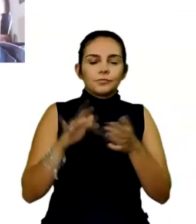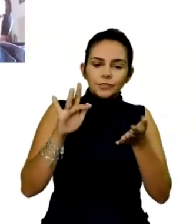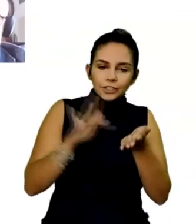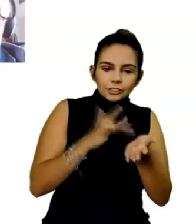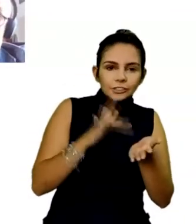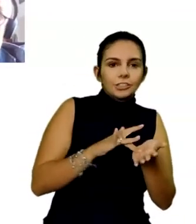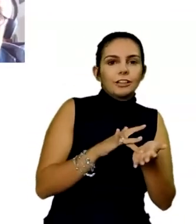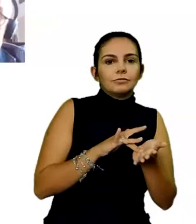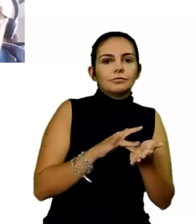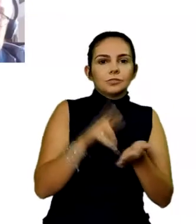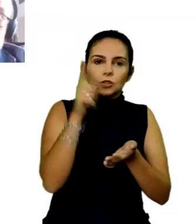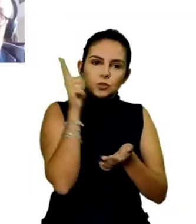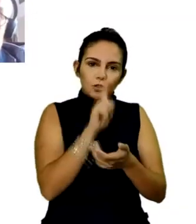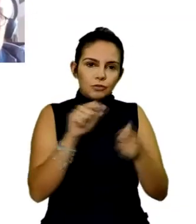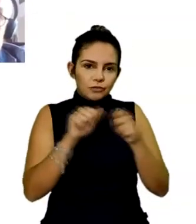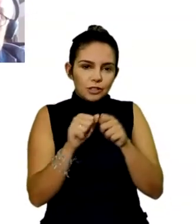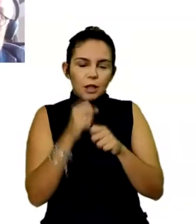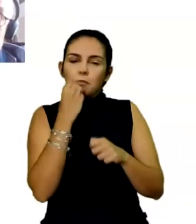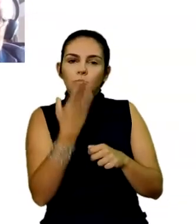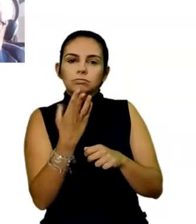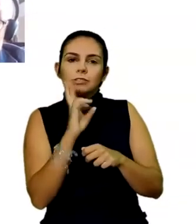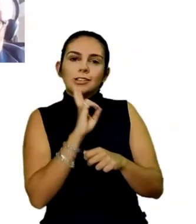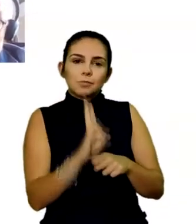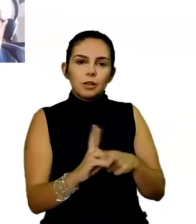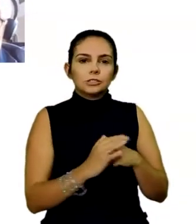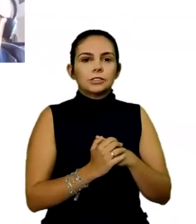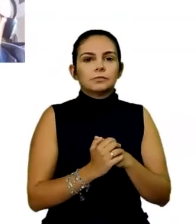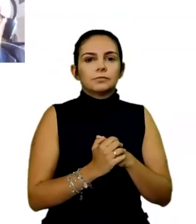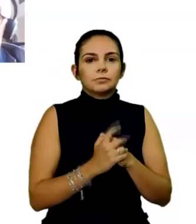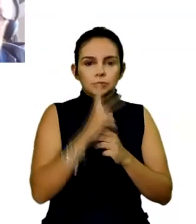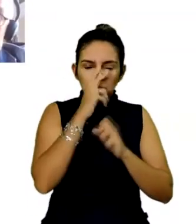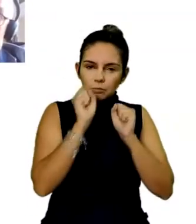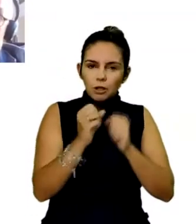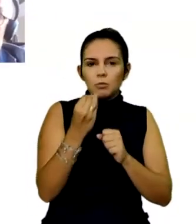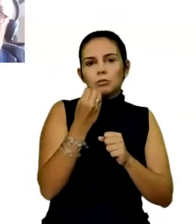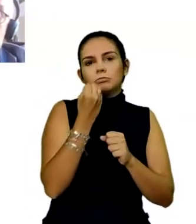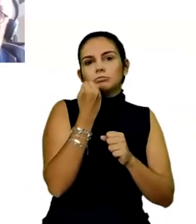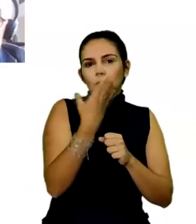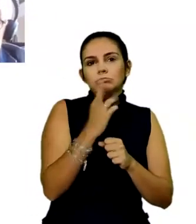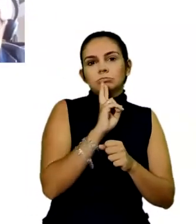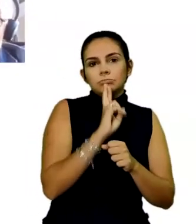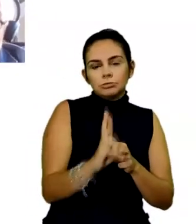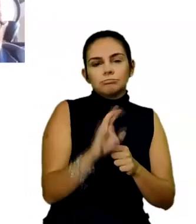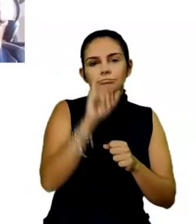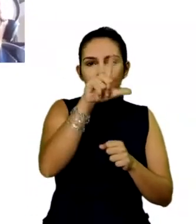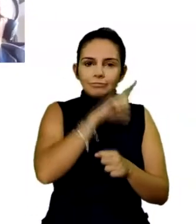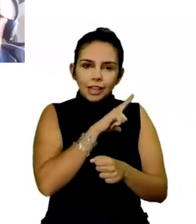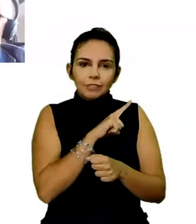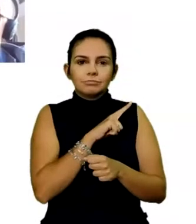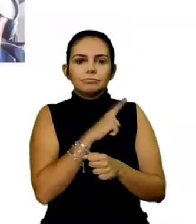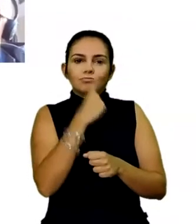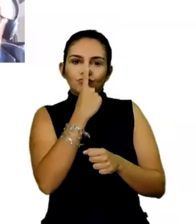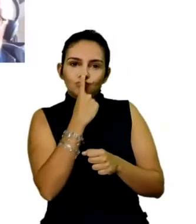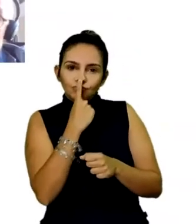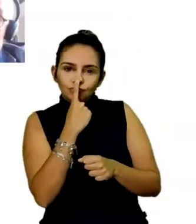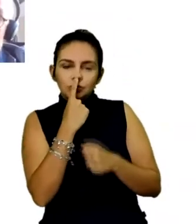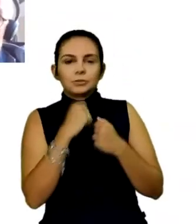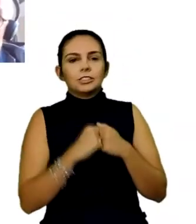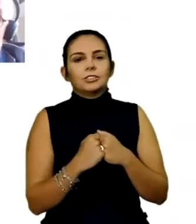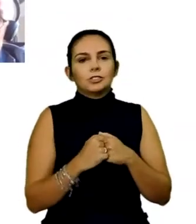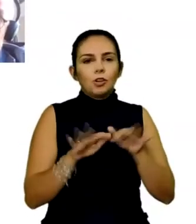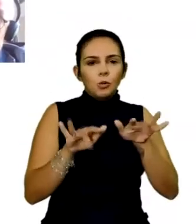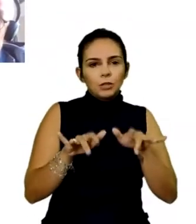digital para você conseguir fazer bons resultados. Eu acho que pode dar muito bons resultados se você tem essa intimidade com